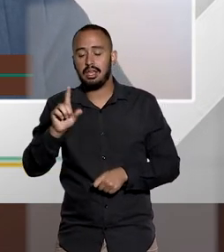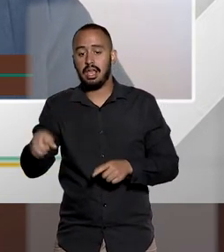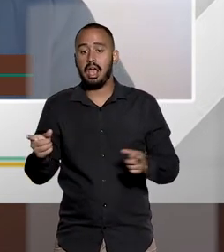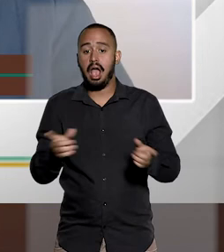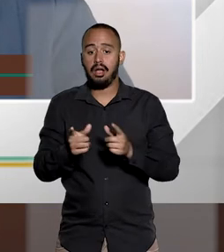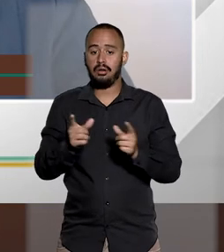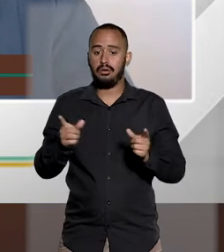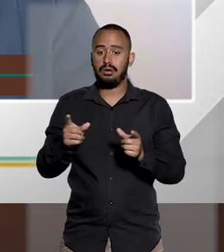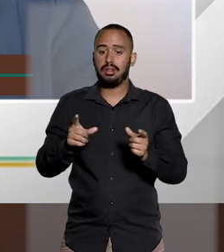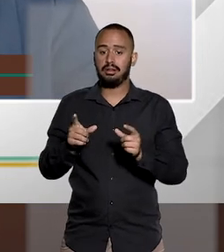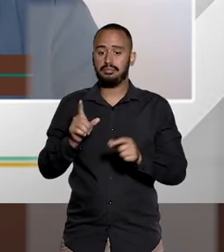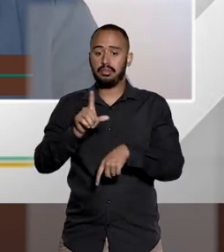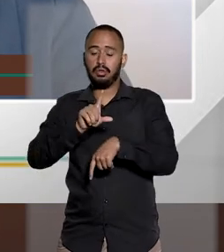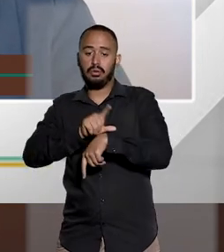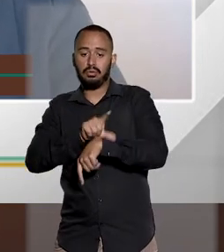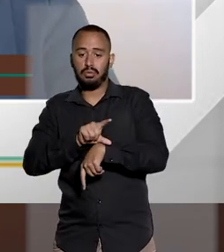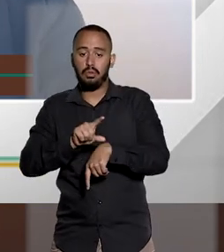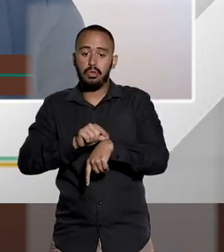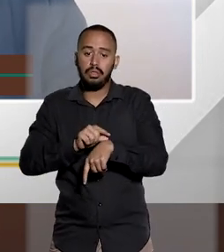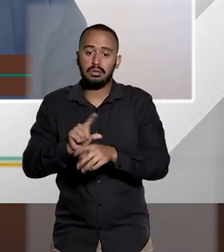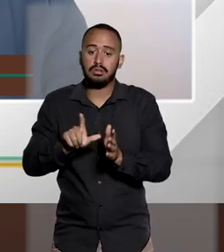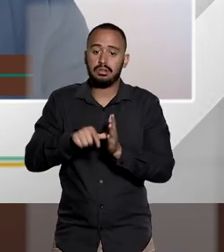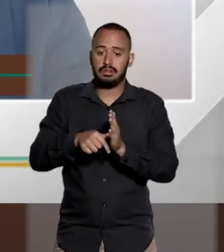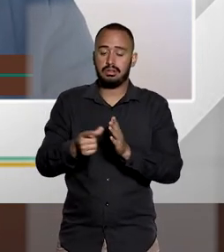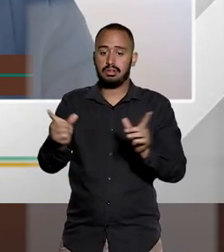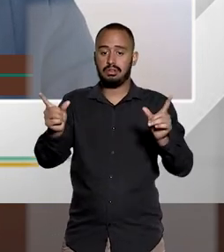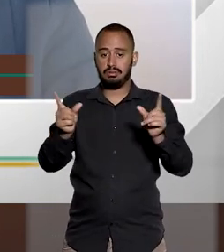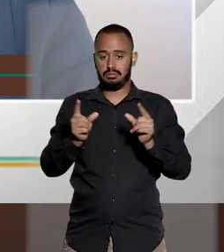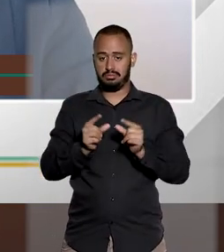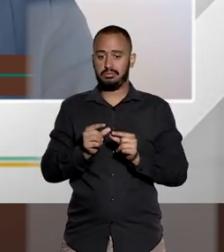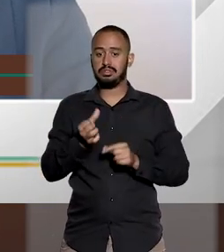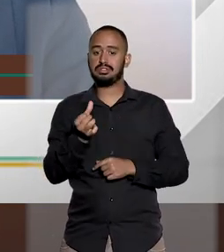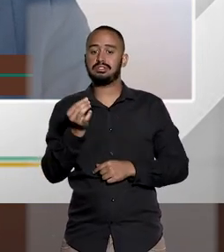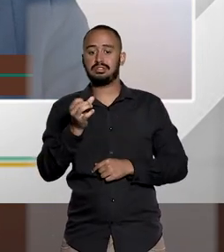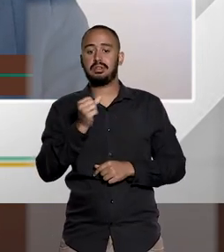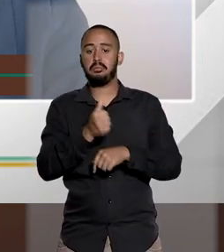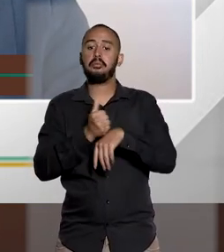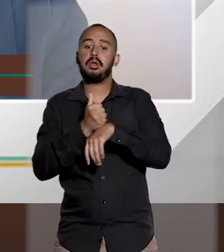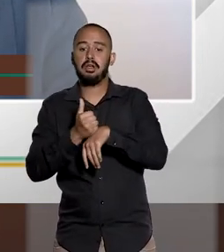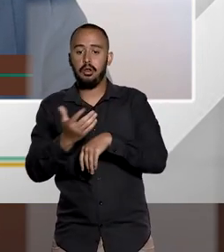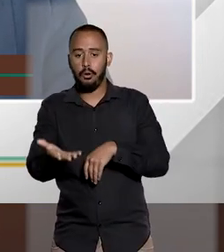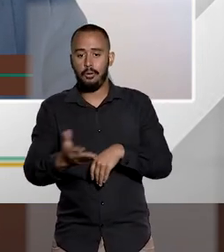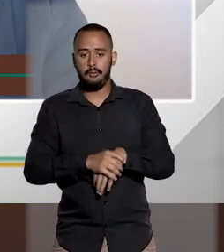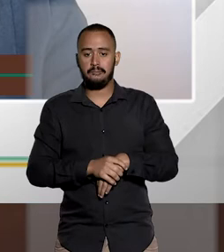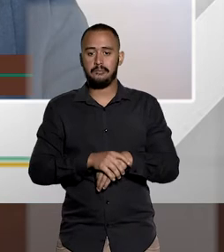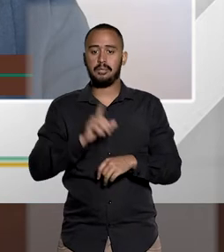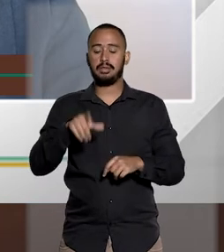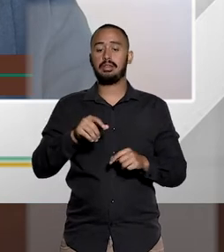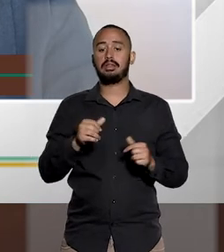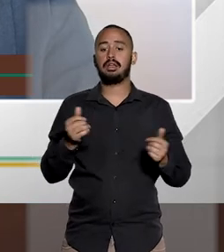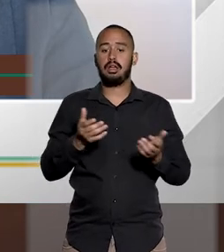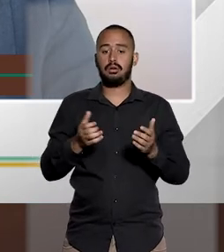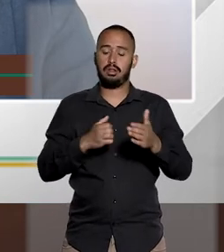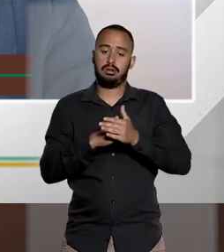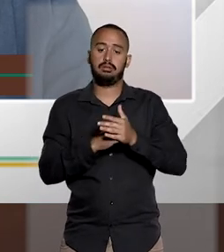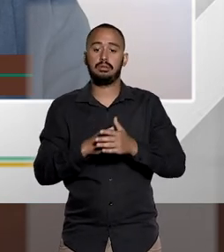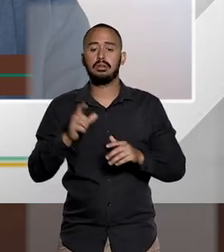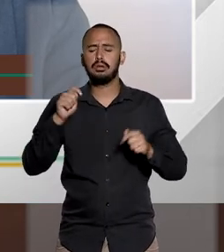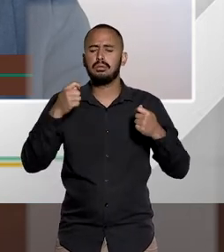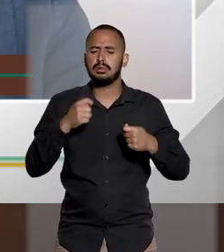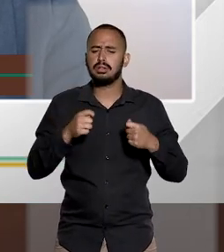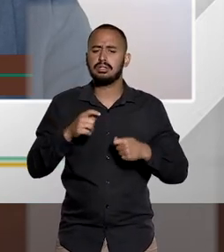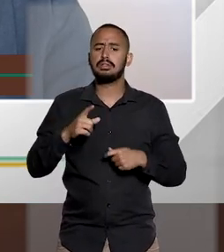diante dessa exigência, o particular ele tem que tolerar sim e continuar fornecendo. Por isso que é importante que ele saiba dos critérios e das